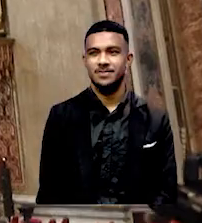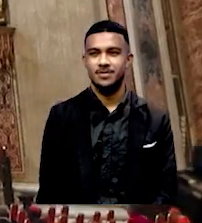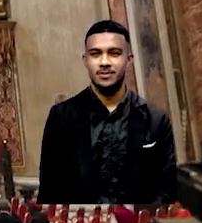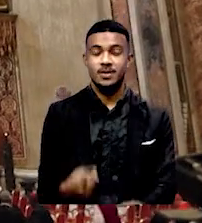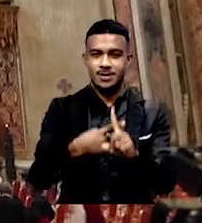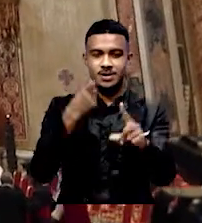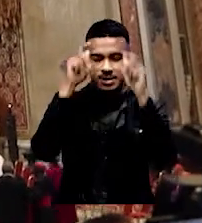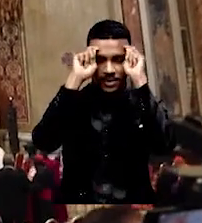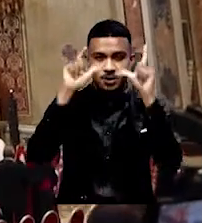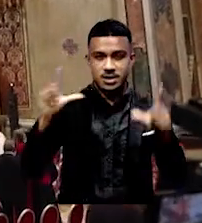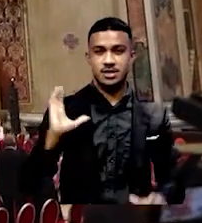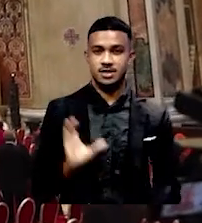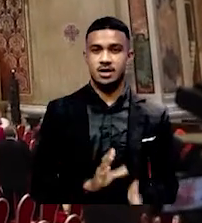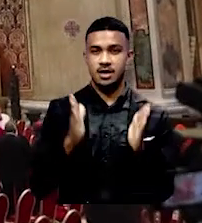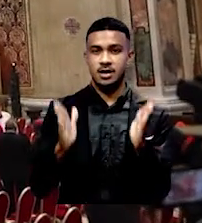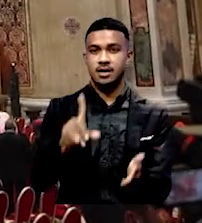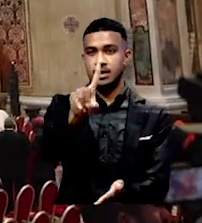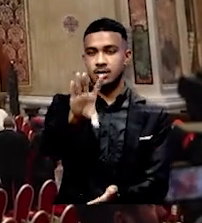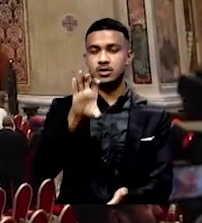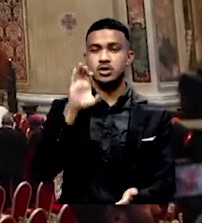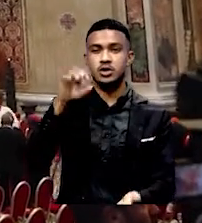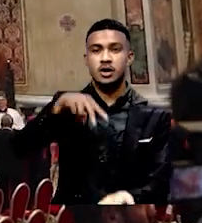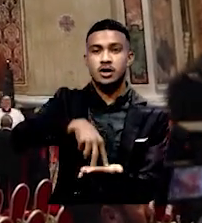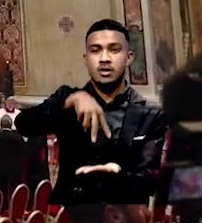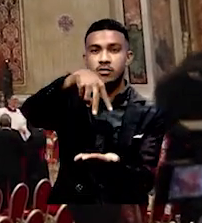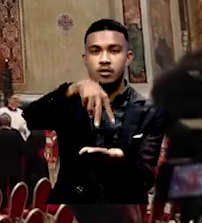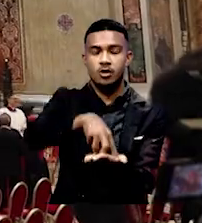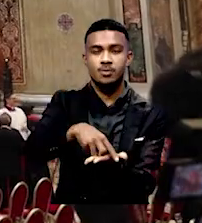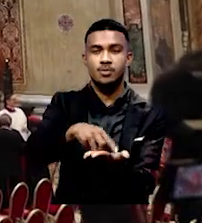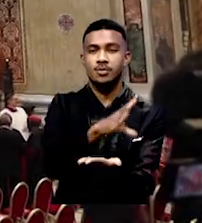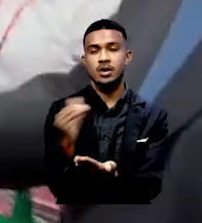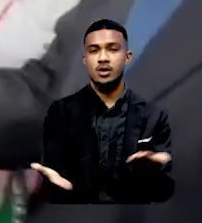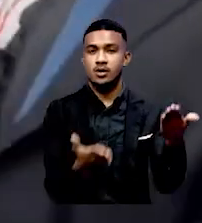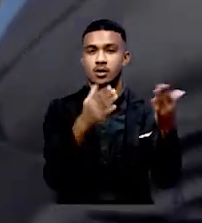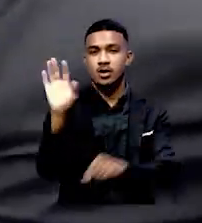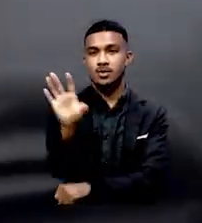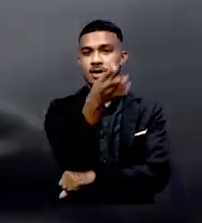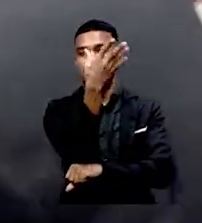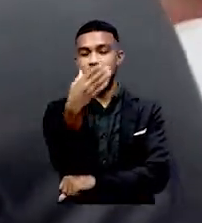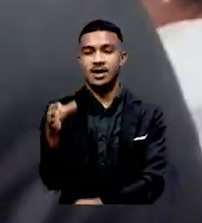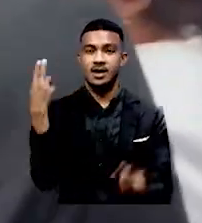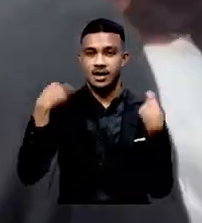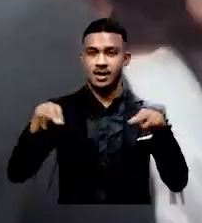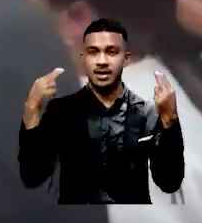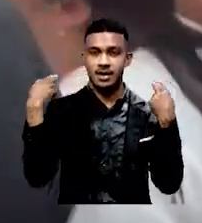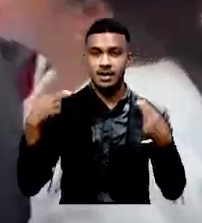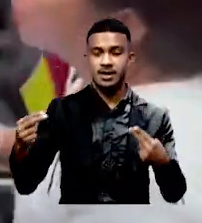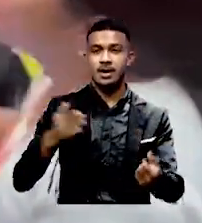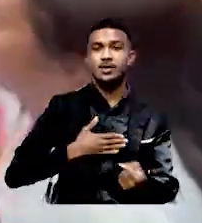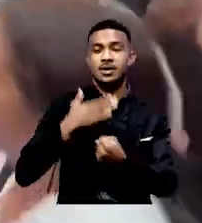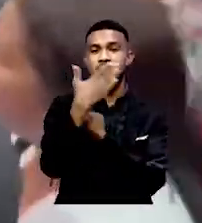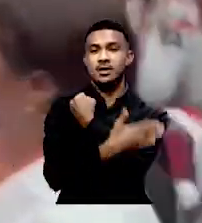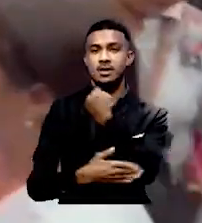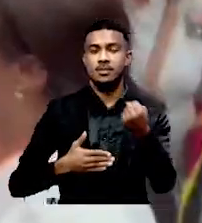Hoje Timor-Leste estará em atos reis em uma forma Lore Bandeira RDTL, onde há nano hino nacional, Pátria Pátria, no